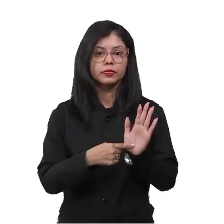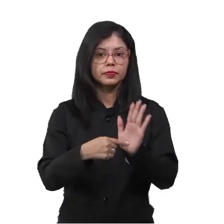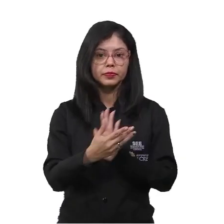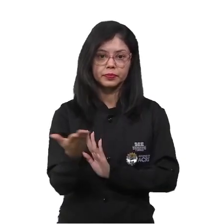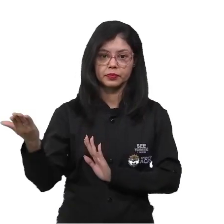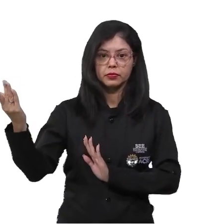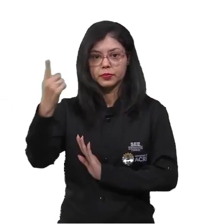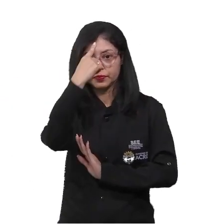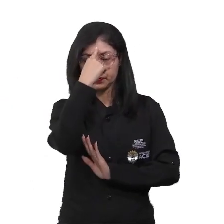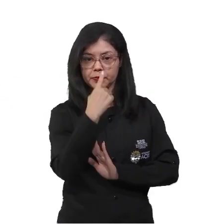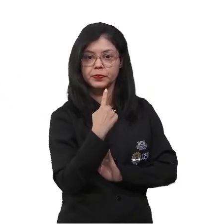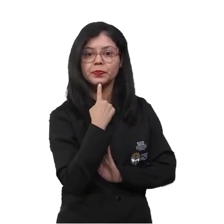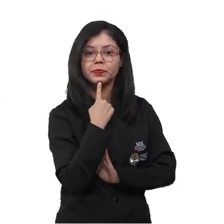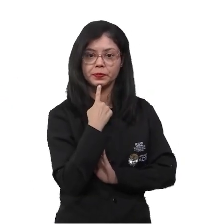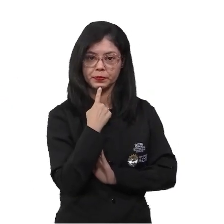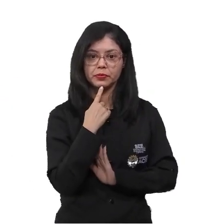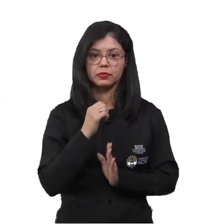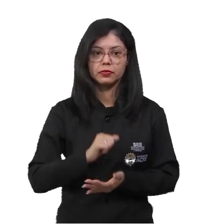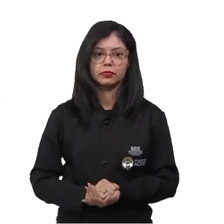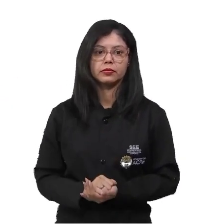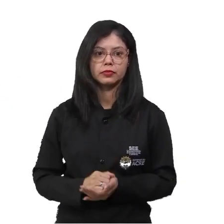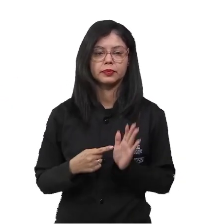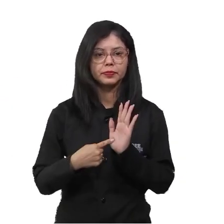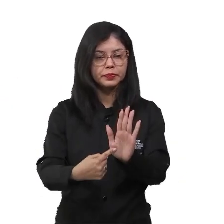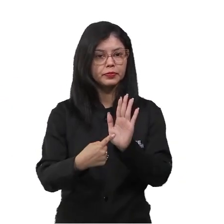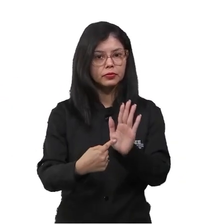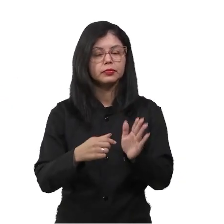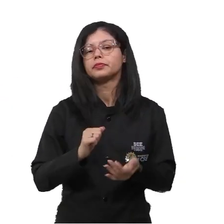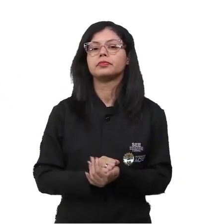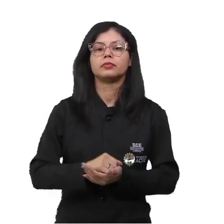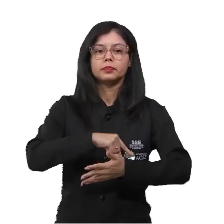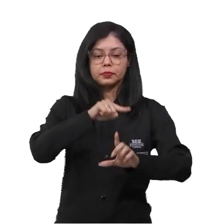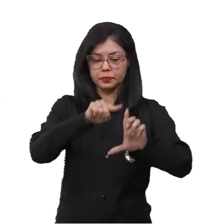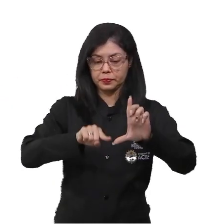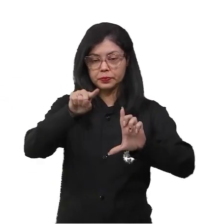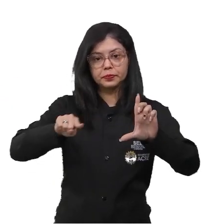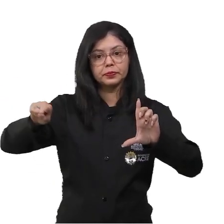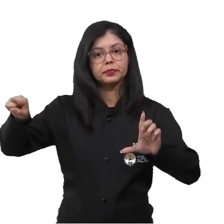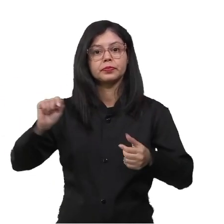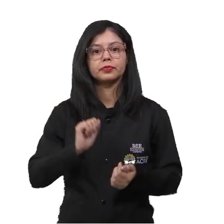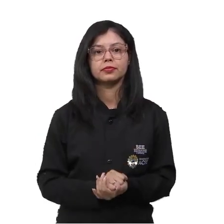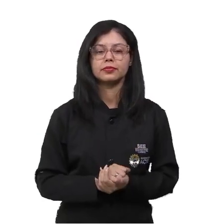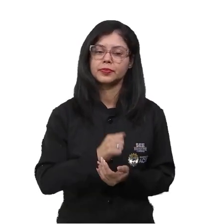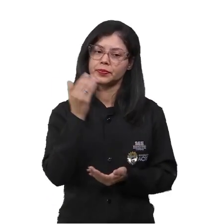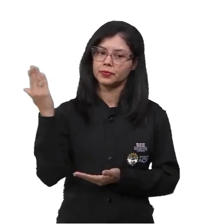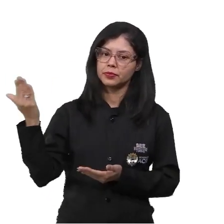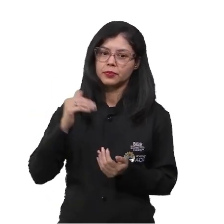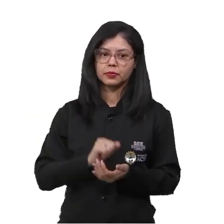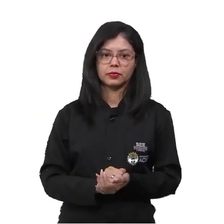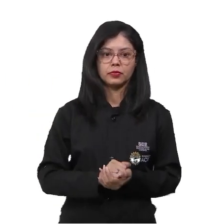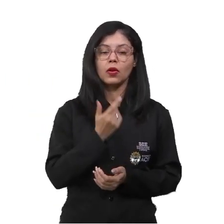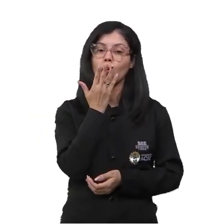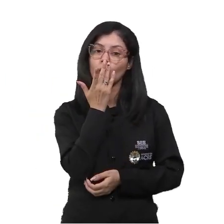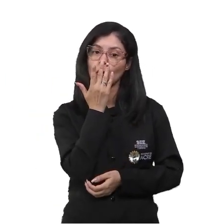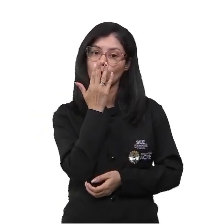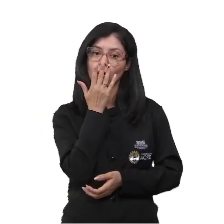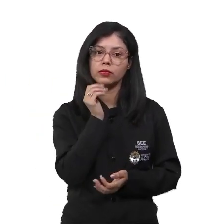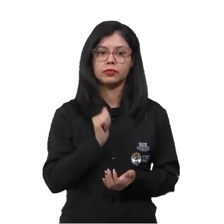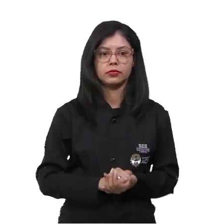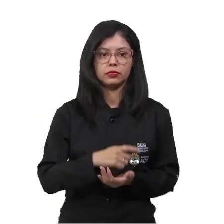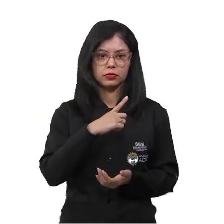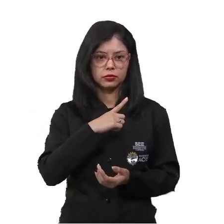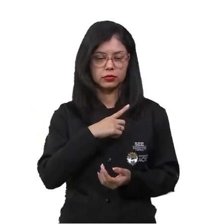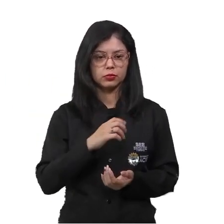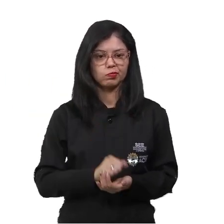uma imagem, que eu tenho uma representação gráfica de dados, Na parte colorida, eu